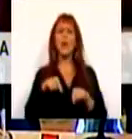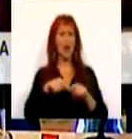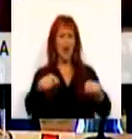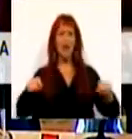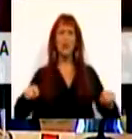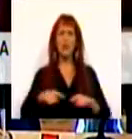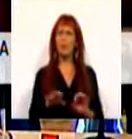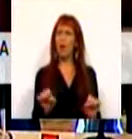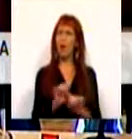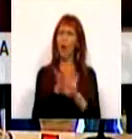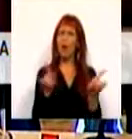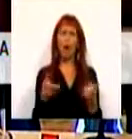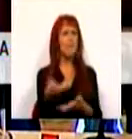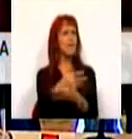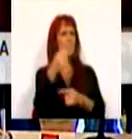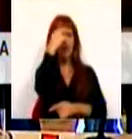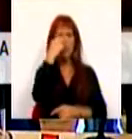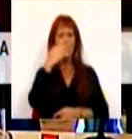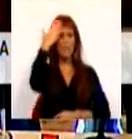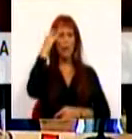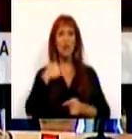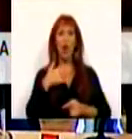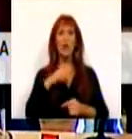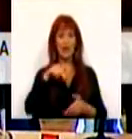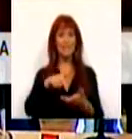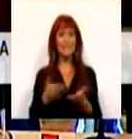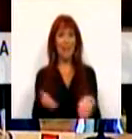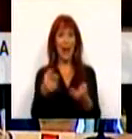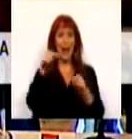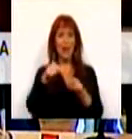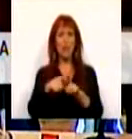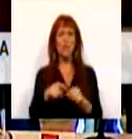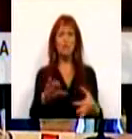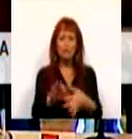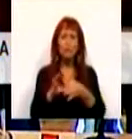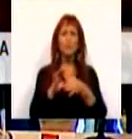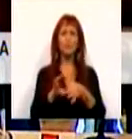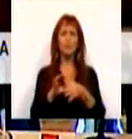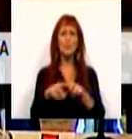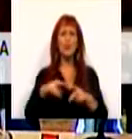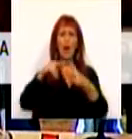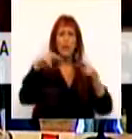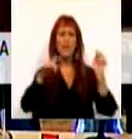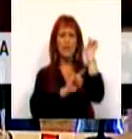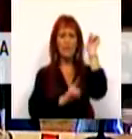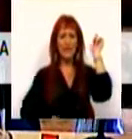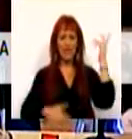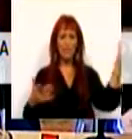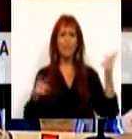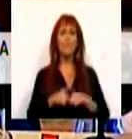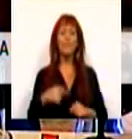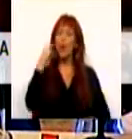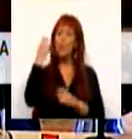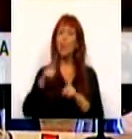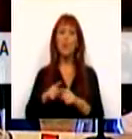espaço incontornável na partilha da história e da memória que queremos ali incentivar em estreita cooperação com a autarquia de Peniche.